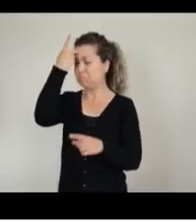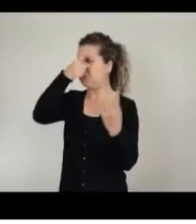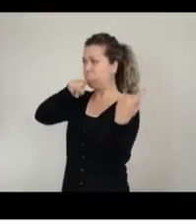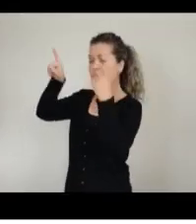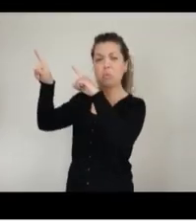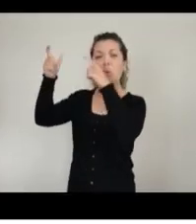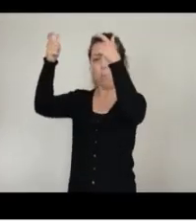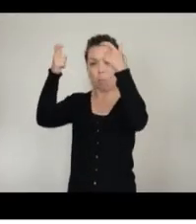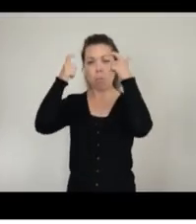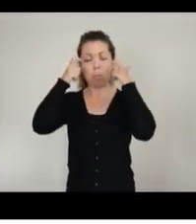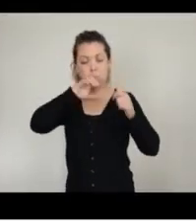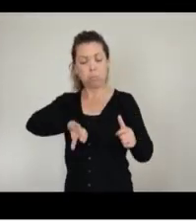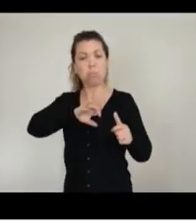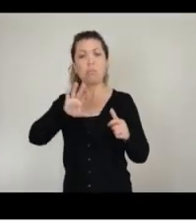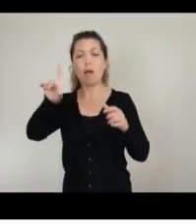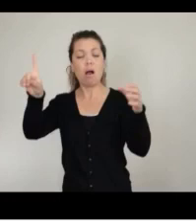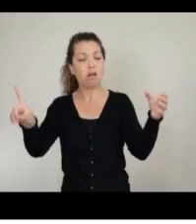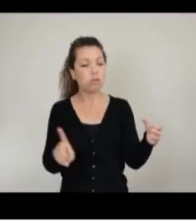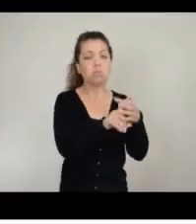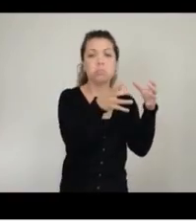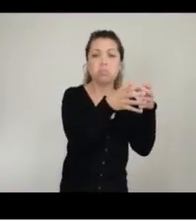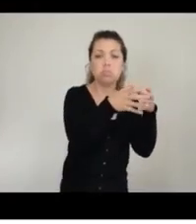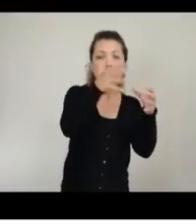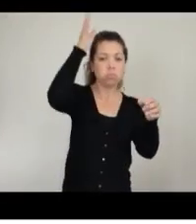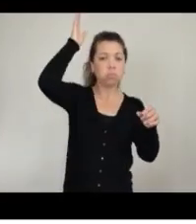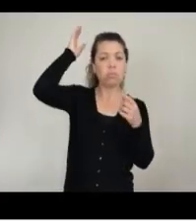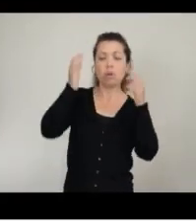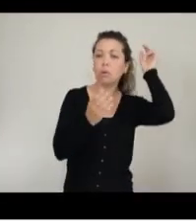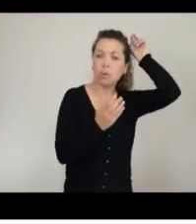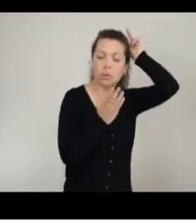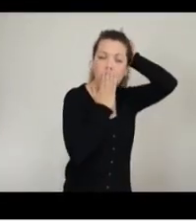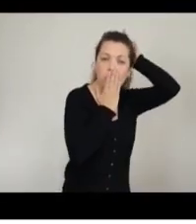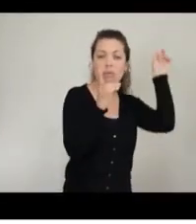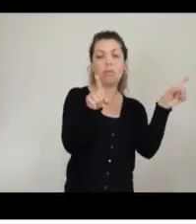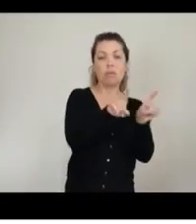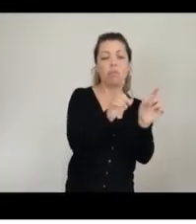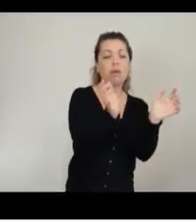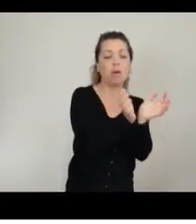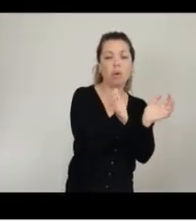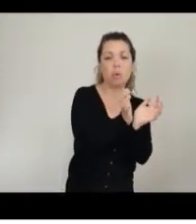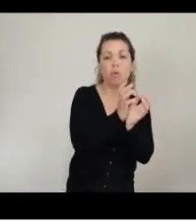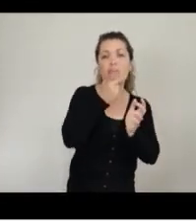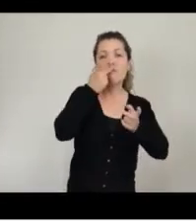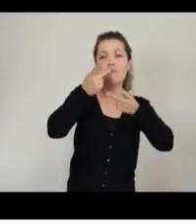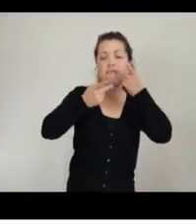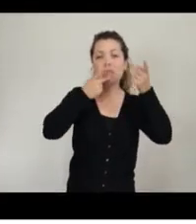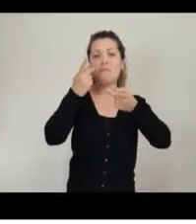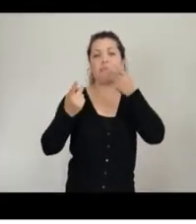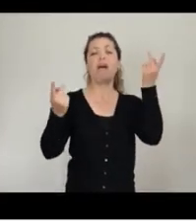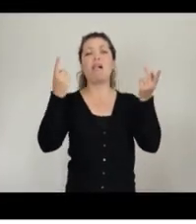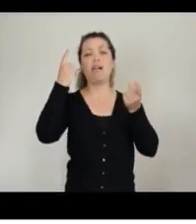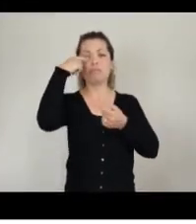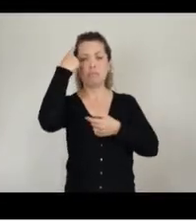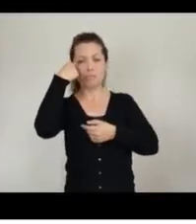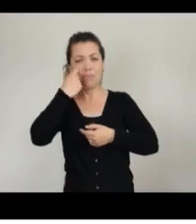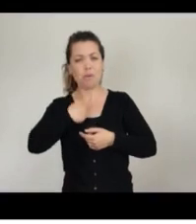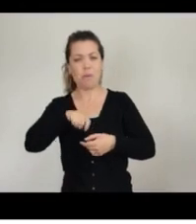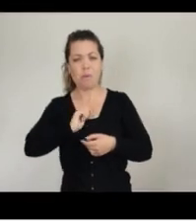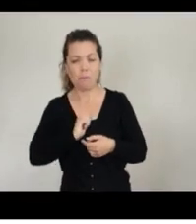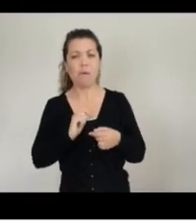o edifício abrigou um quartel e uma cadeia, e no século passado, na década de 1970, tornou-se Museu Municipal